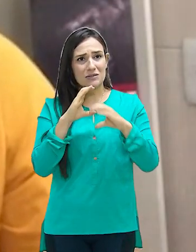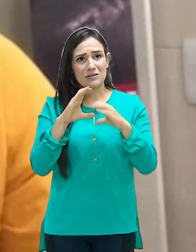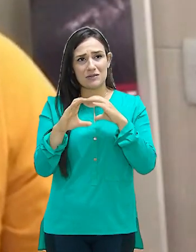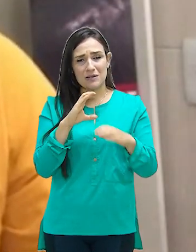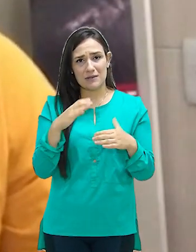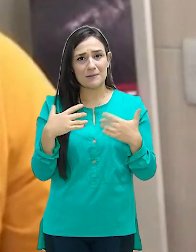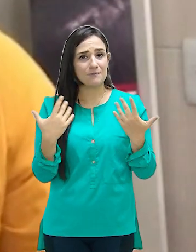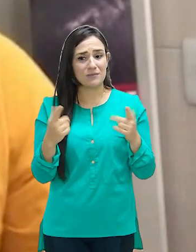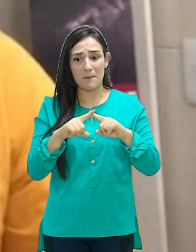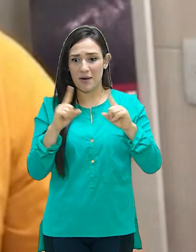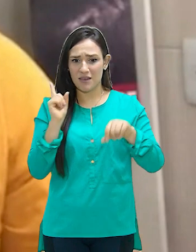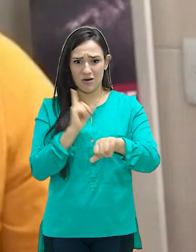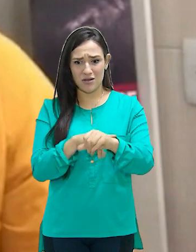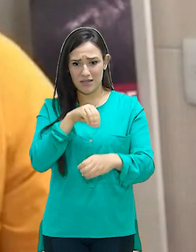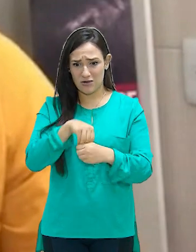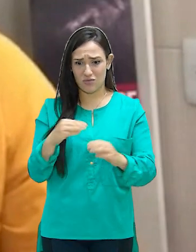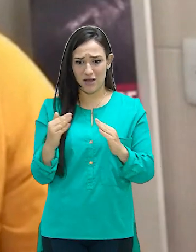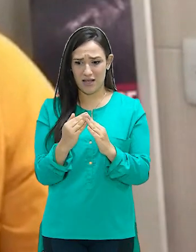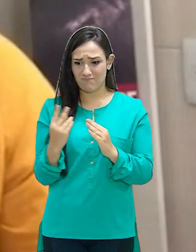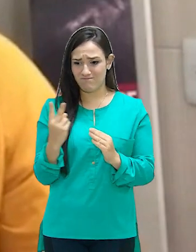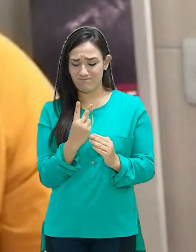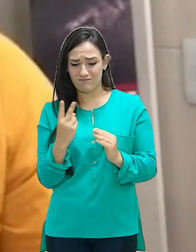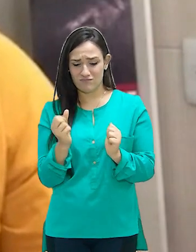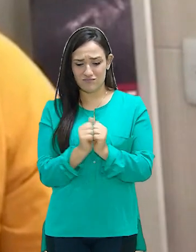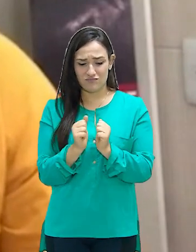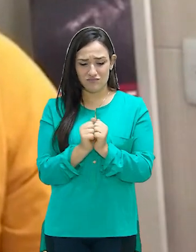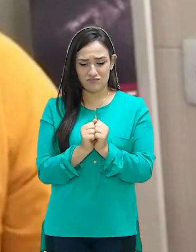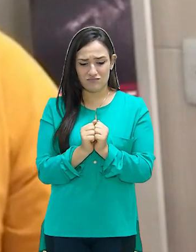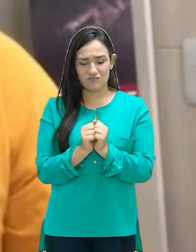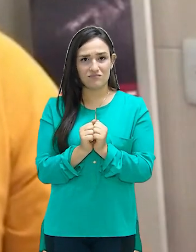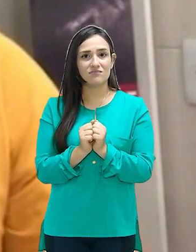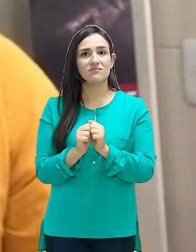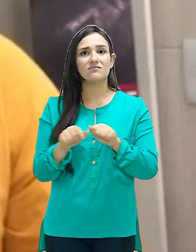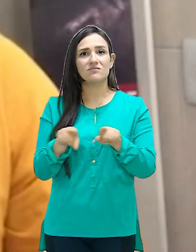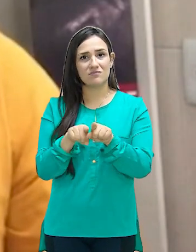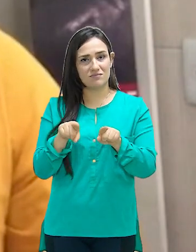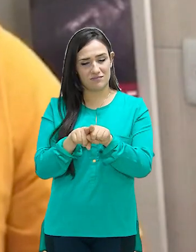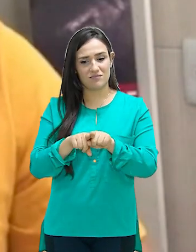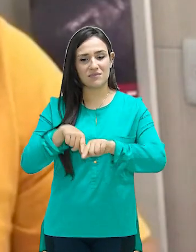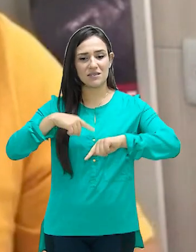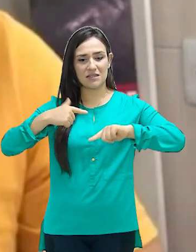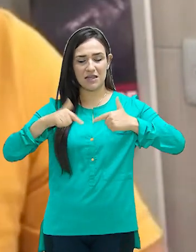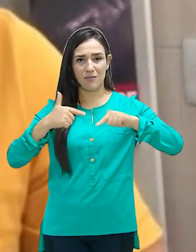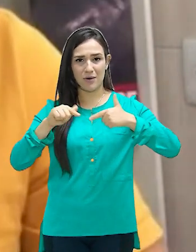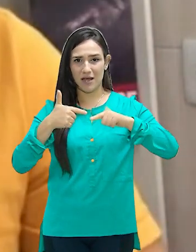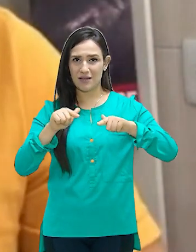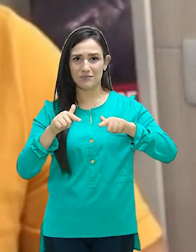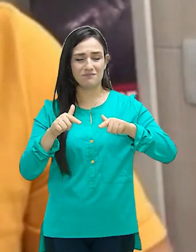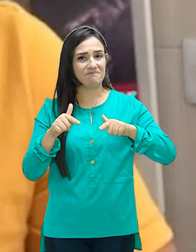juntos que foi aumentado em função da diminuição das cargas horárias.